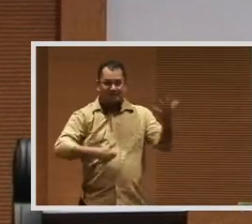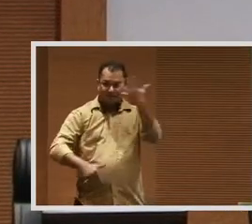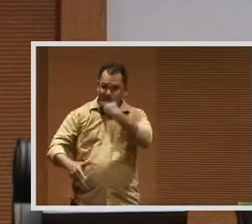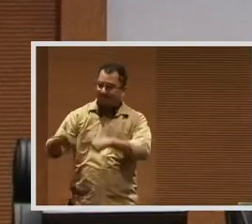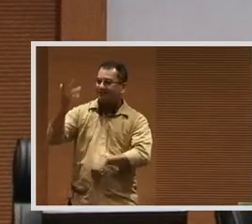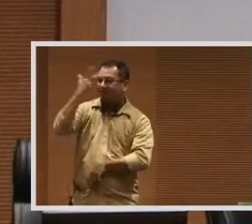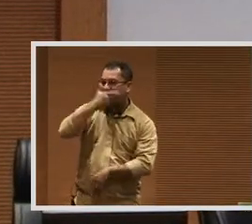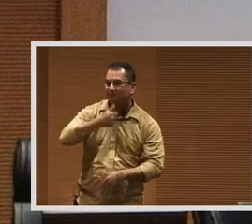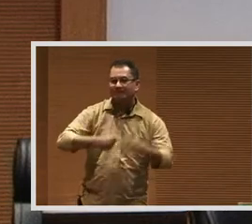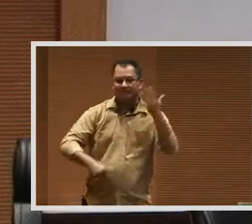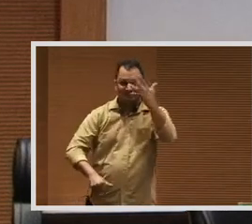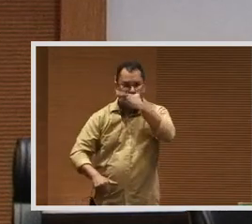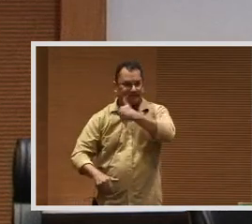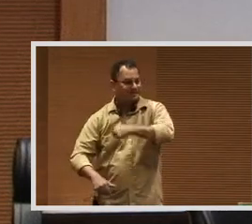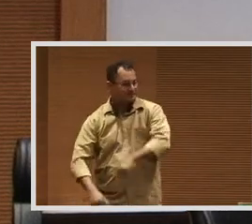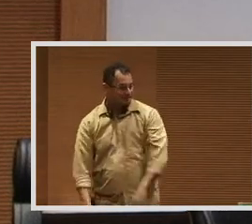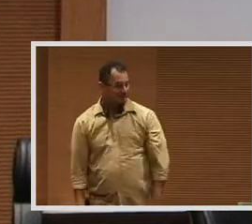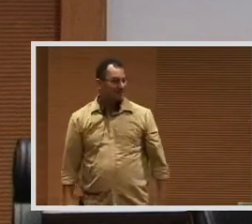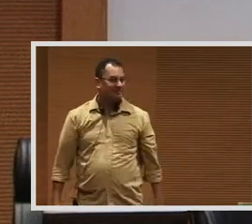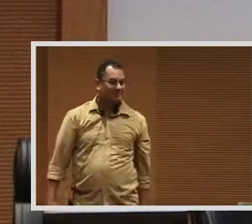É bonita e é bonita.